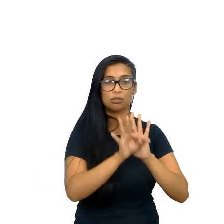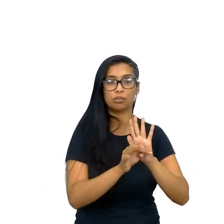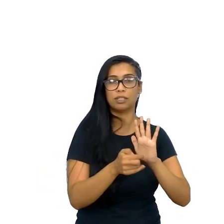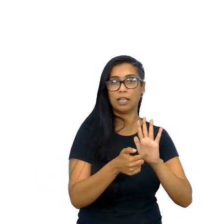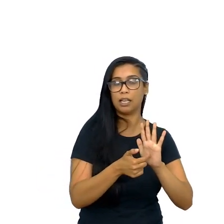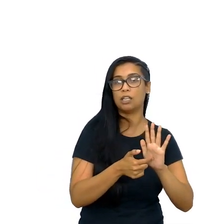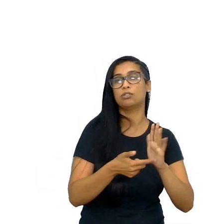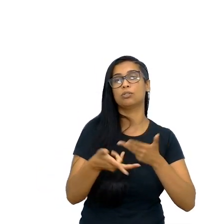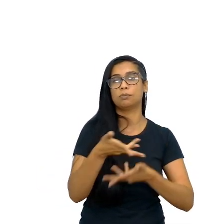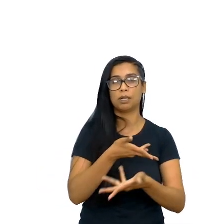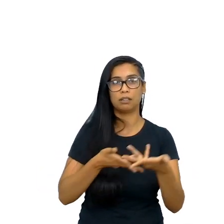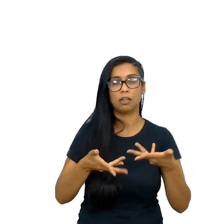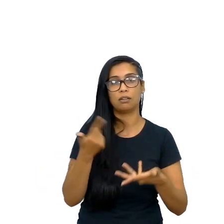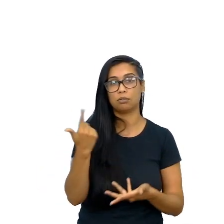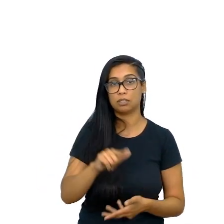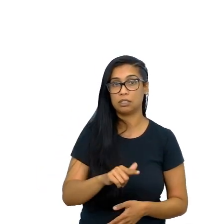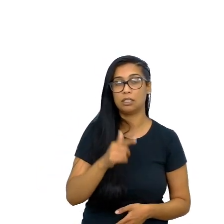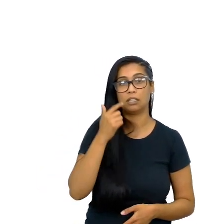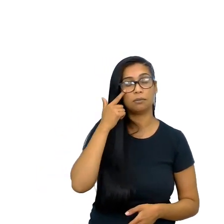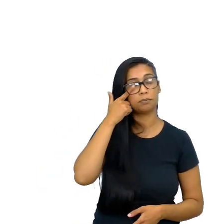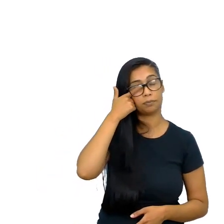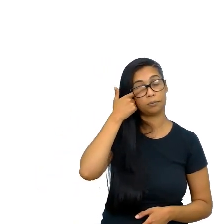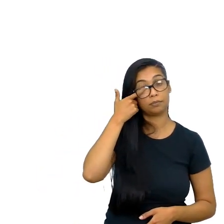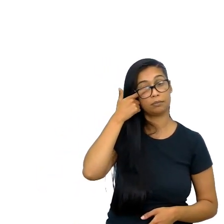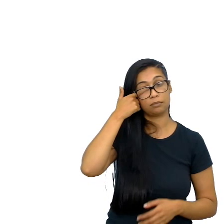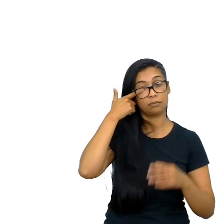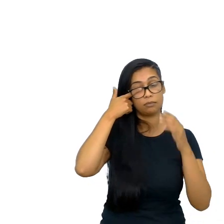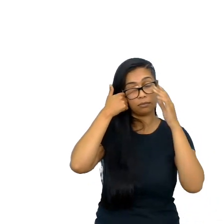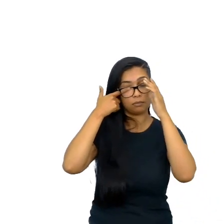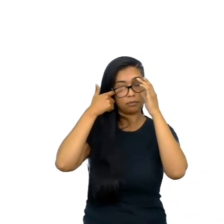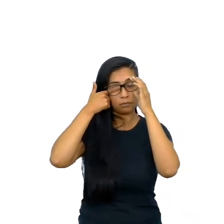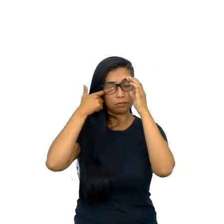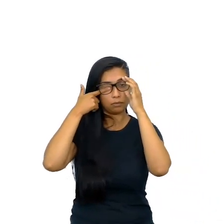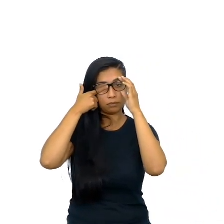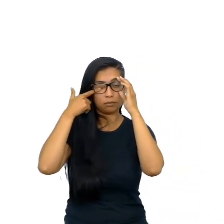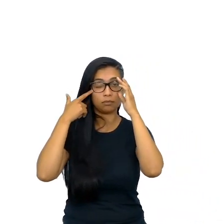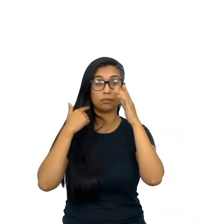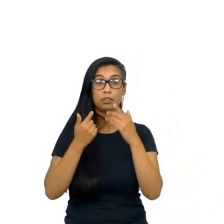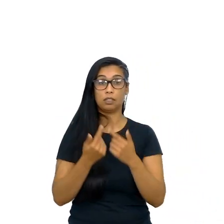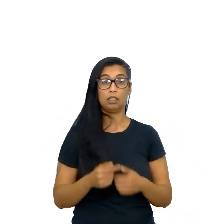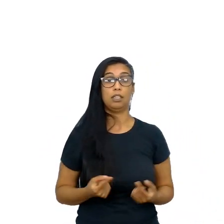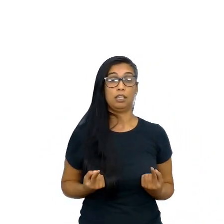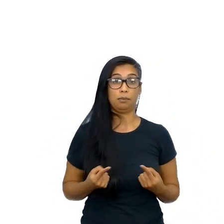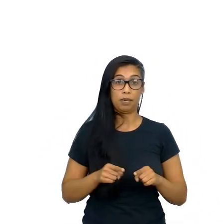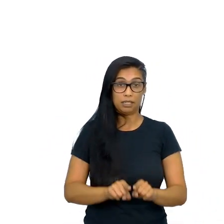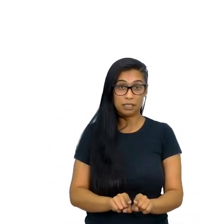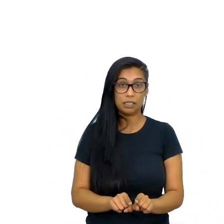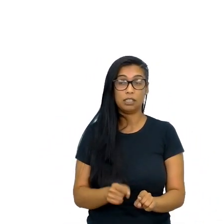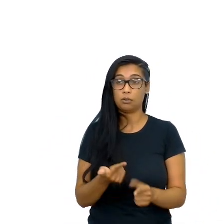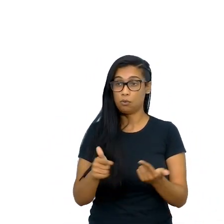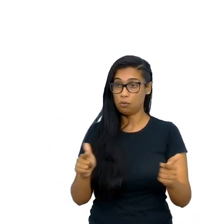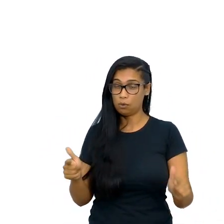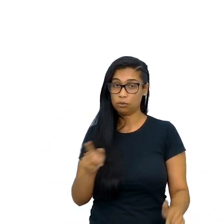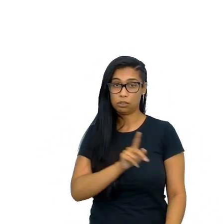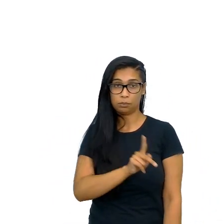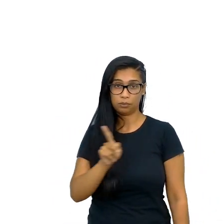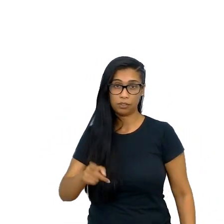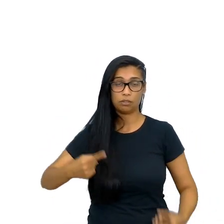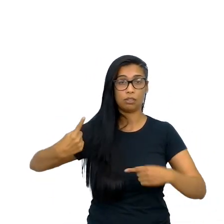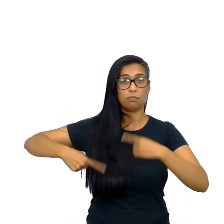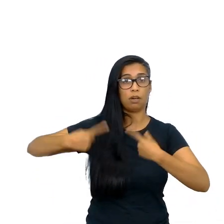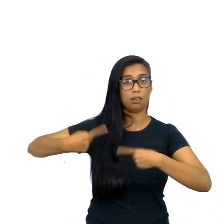no caso aí dos respectivos elementos constitutivos, juntamente com seus professores, colegas. Aí discutir